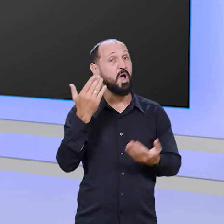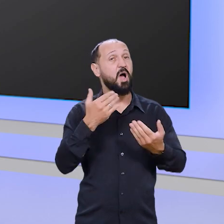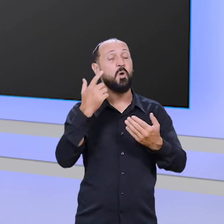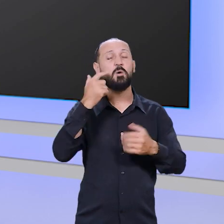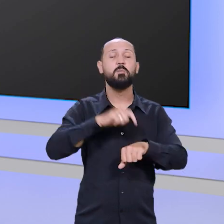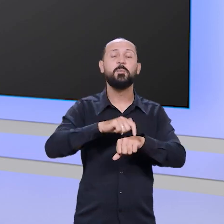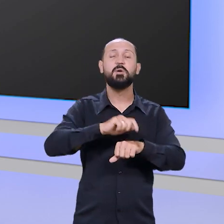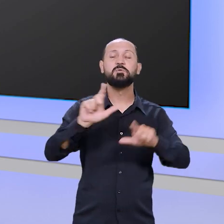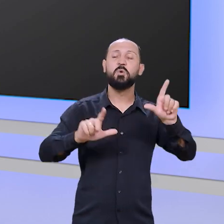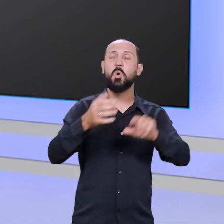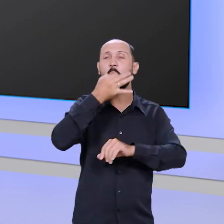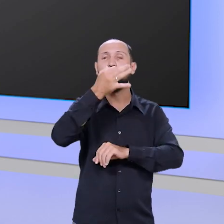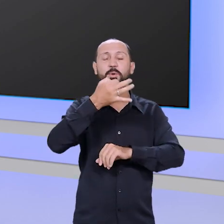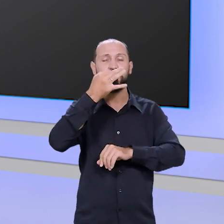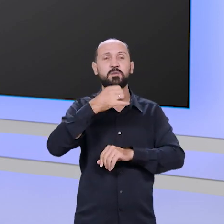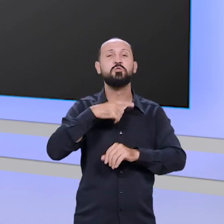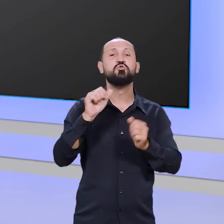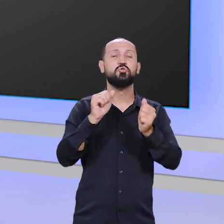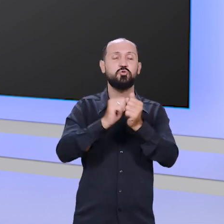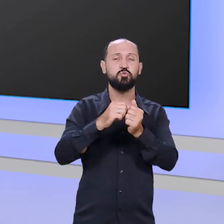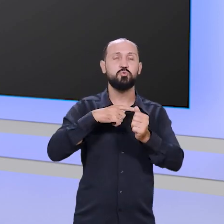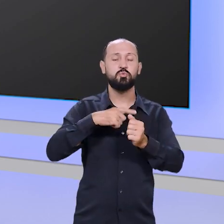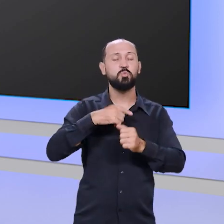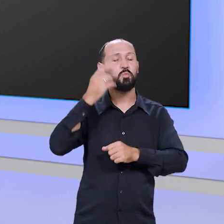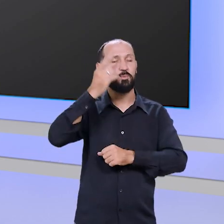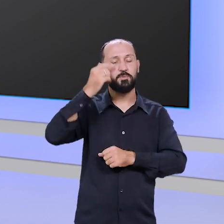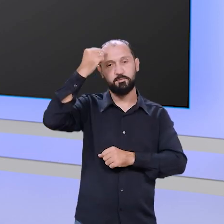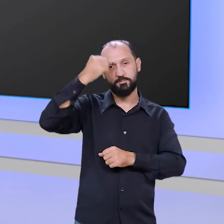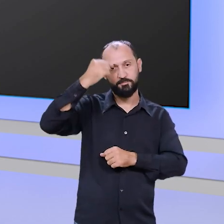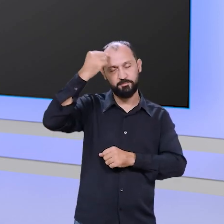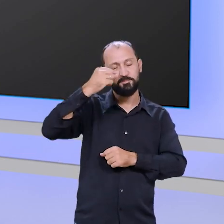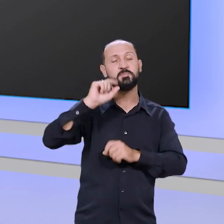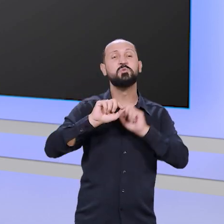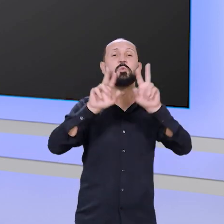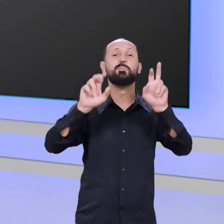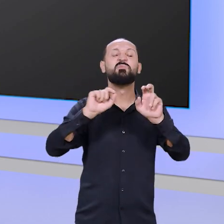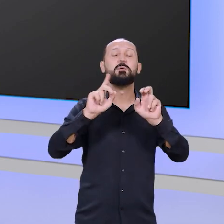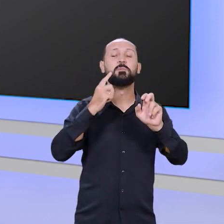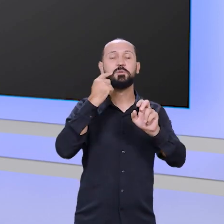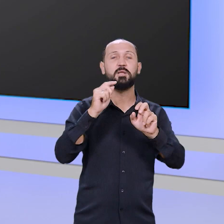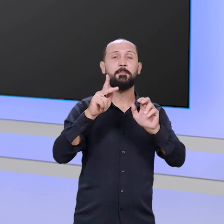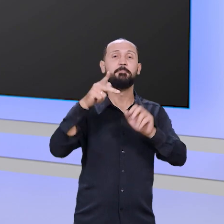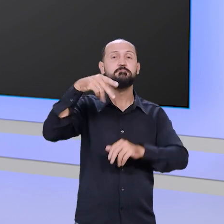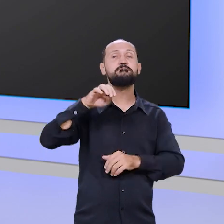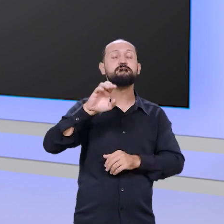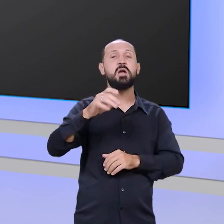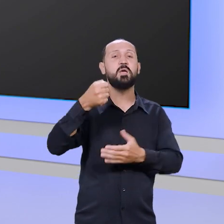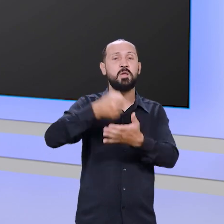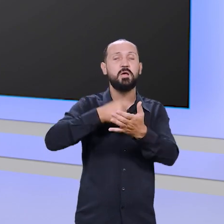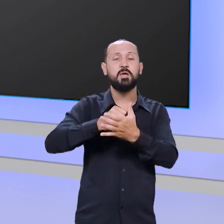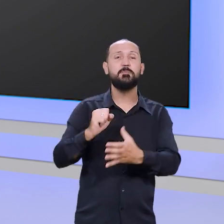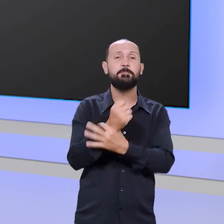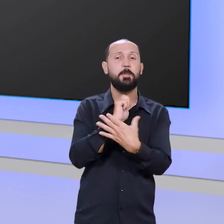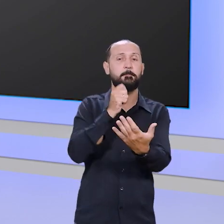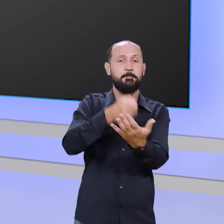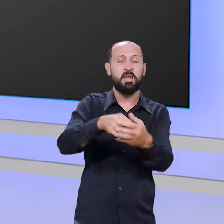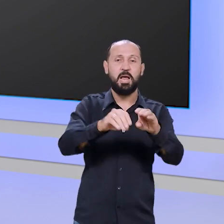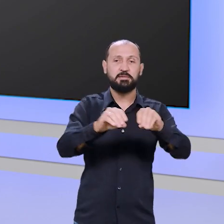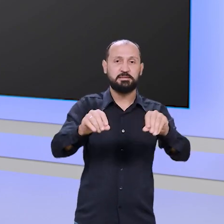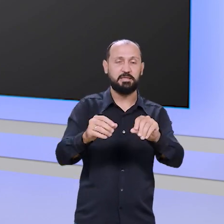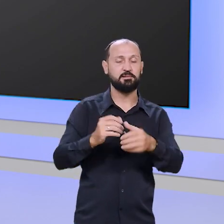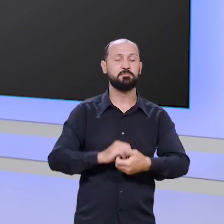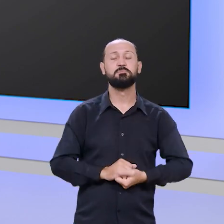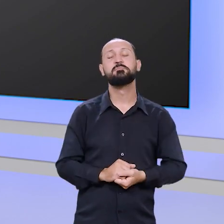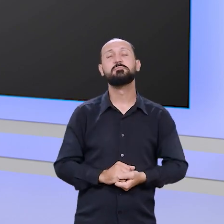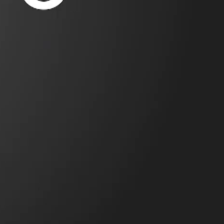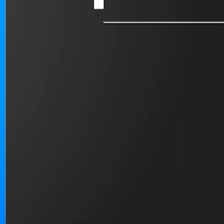Confira agora o quadro Fatos e Opiniões com o deputado Zé Teixeira, do PSDB, sobre a tramitação da PEC que garante